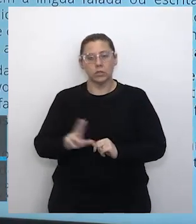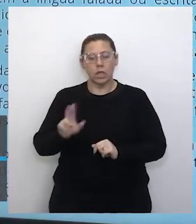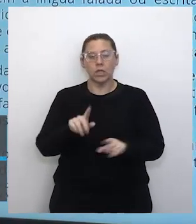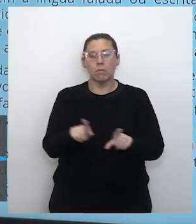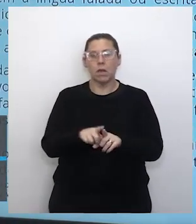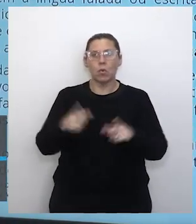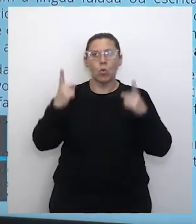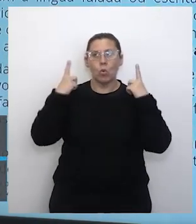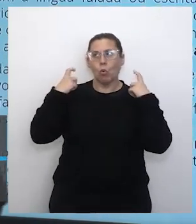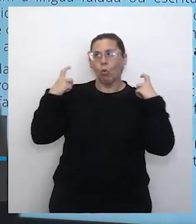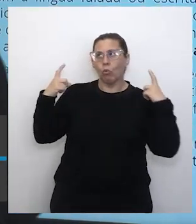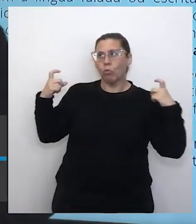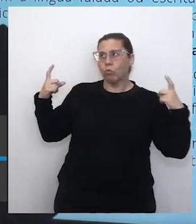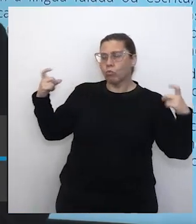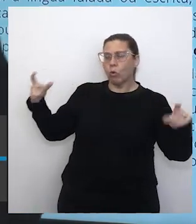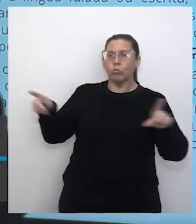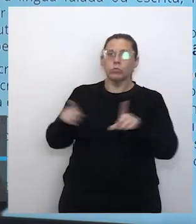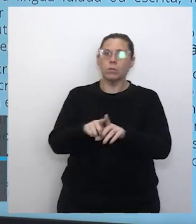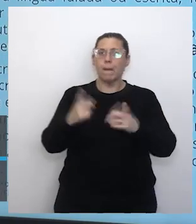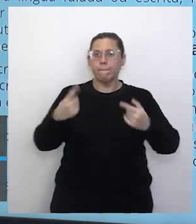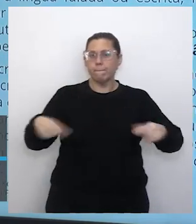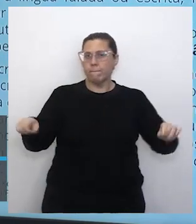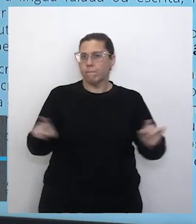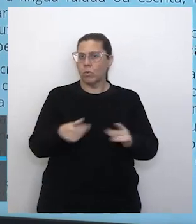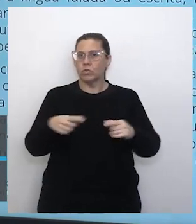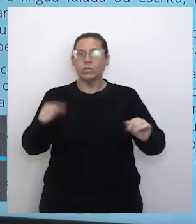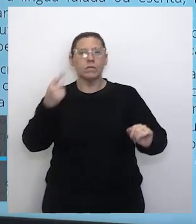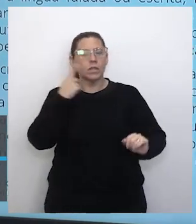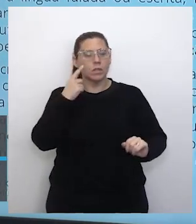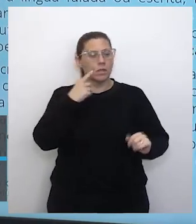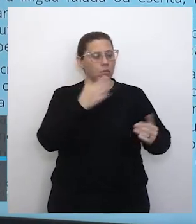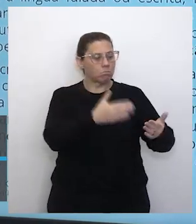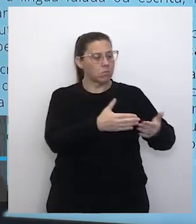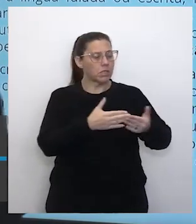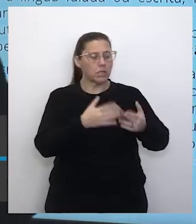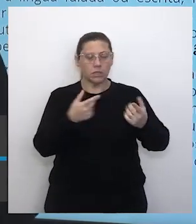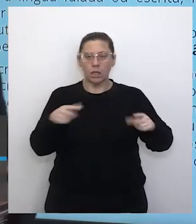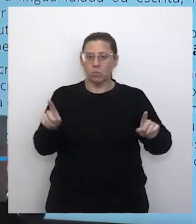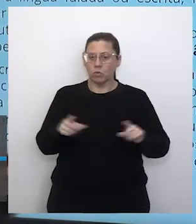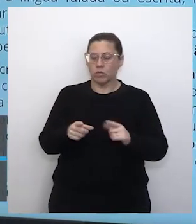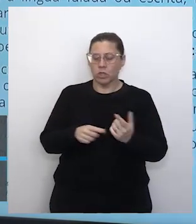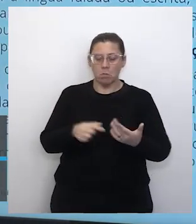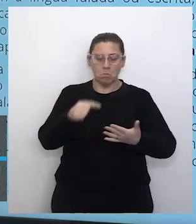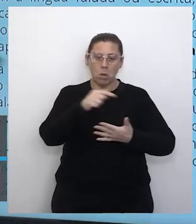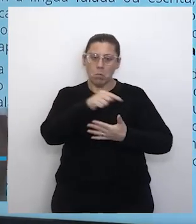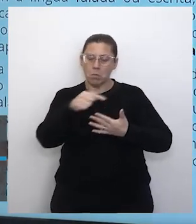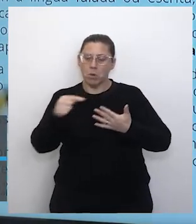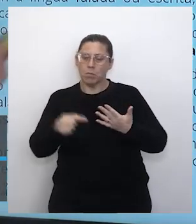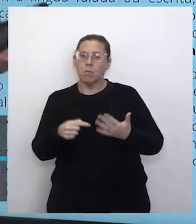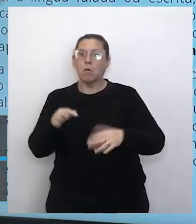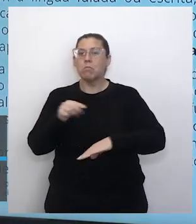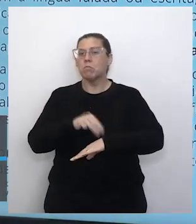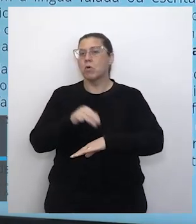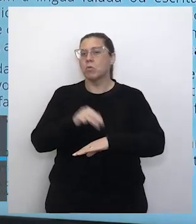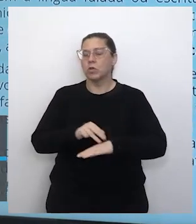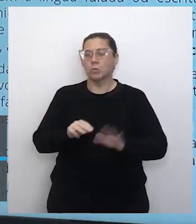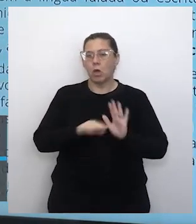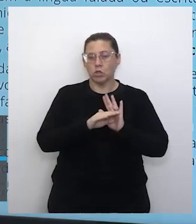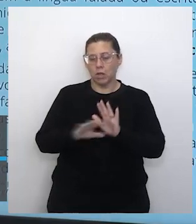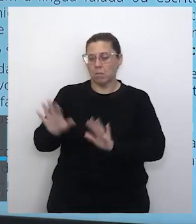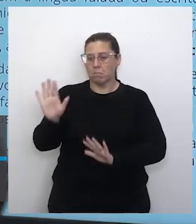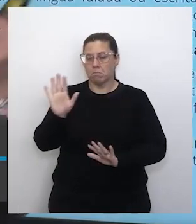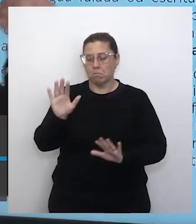sonoplastia, ou seja, recursos sonoros e musicais, que eu vou ter que pegar emprestado da música, em vários momentos, para ajudar a ambientar aquela cena